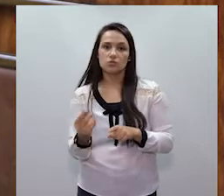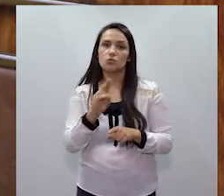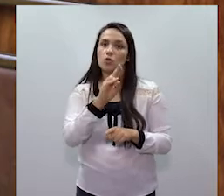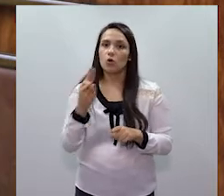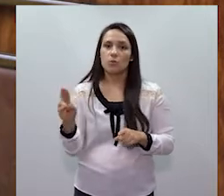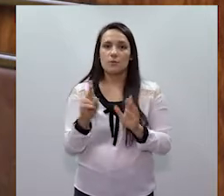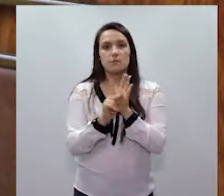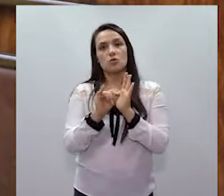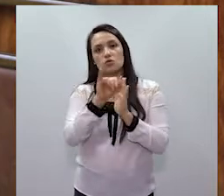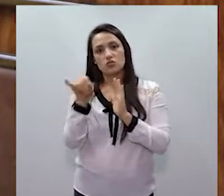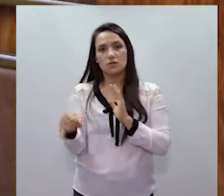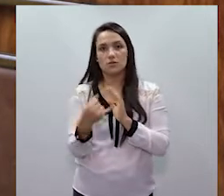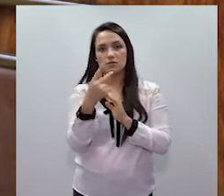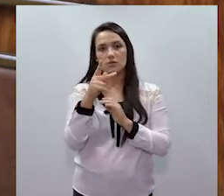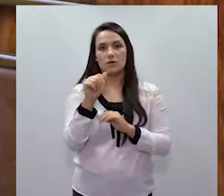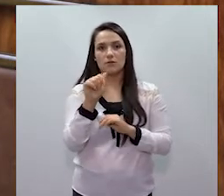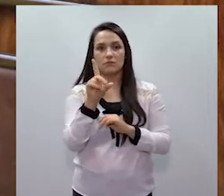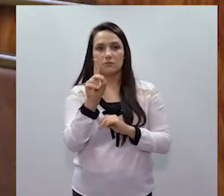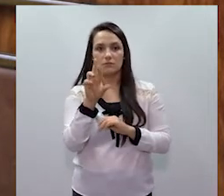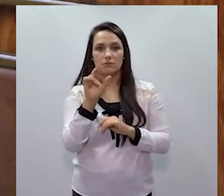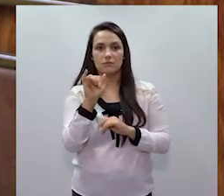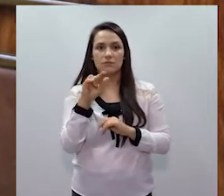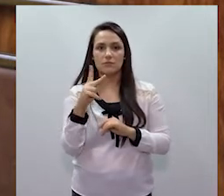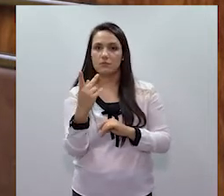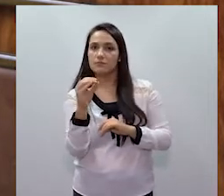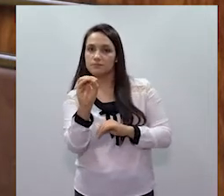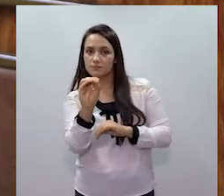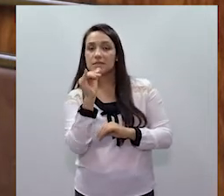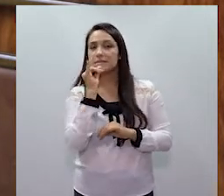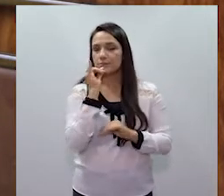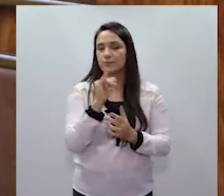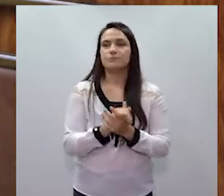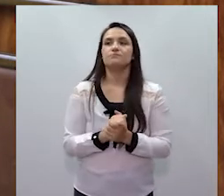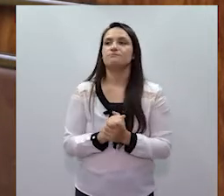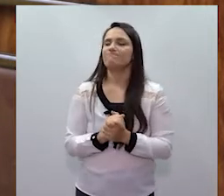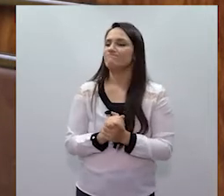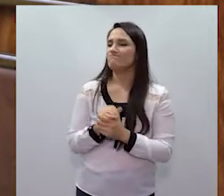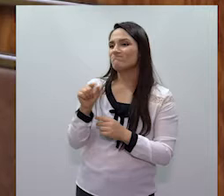do Projeto Padrinho. Por meio do Projeto Padrinho, aquelas crianças que não